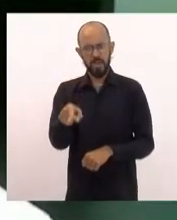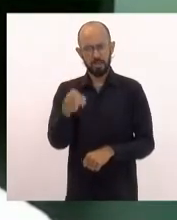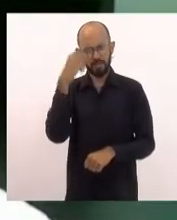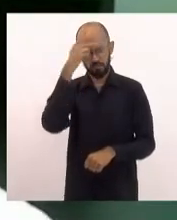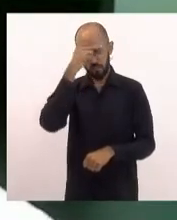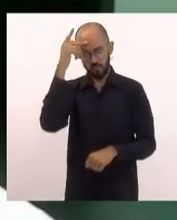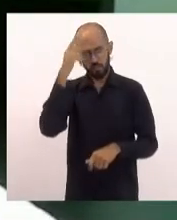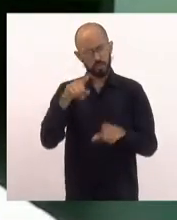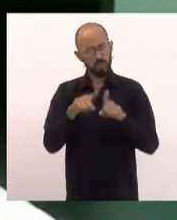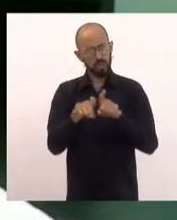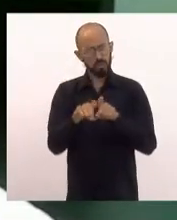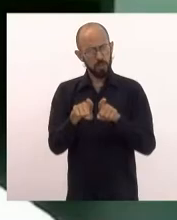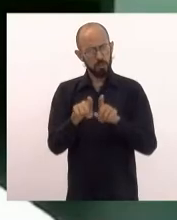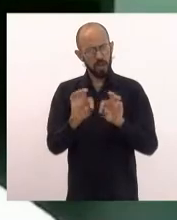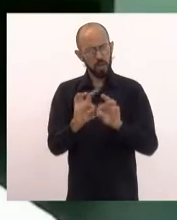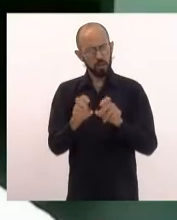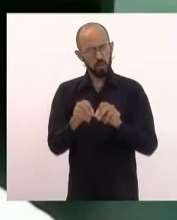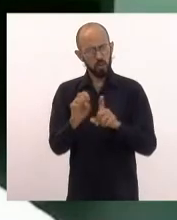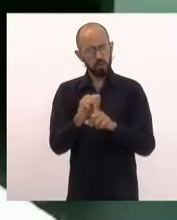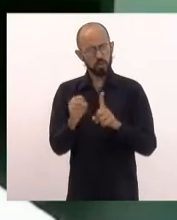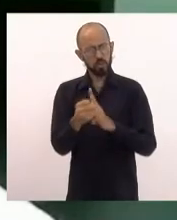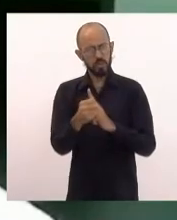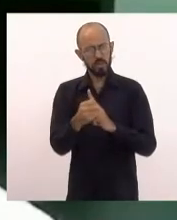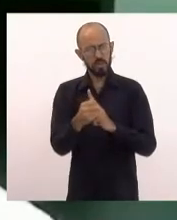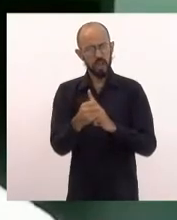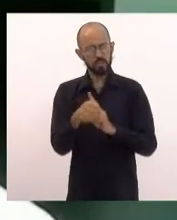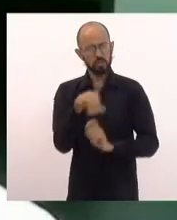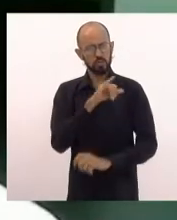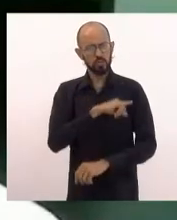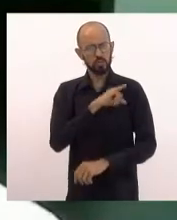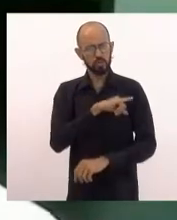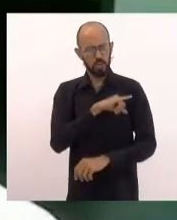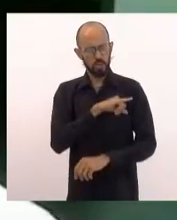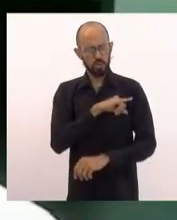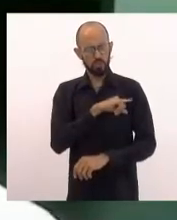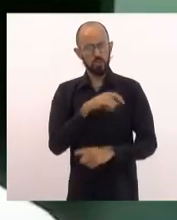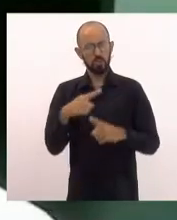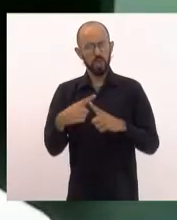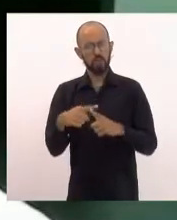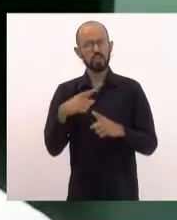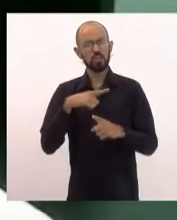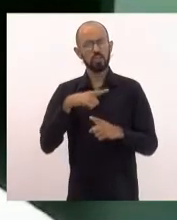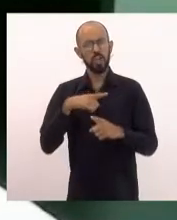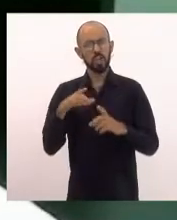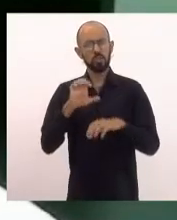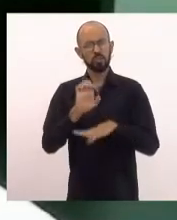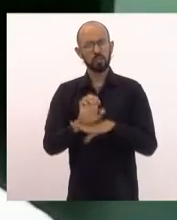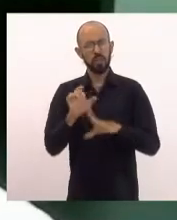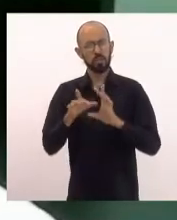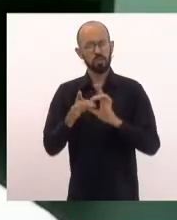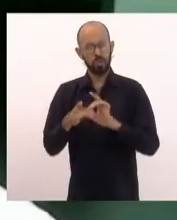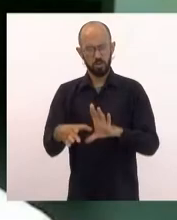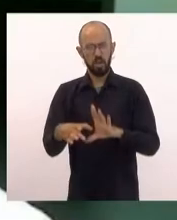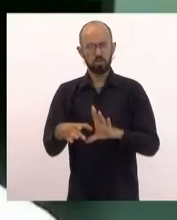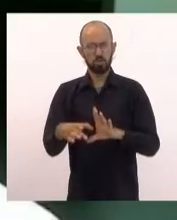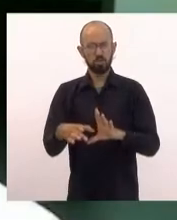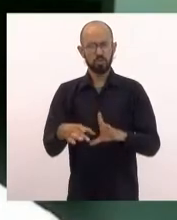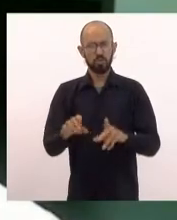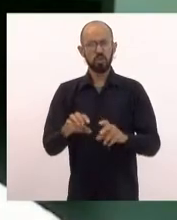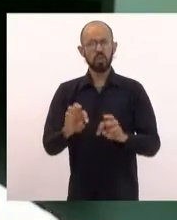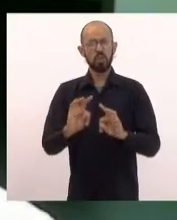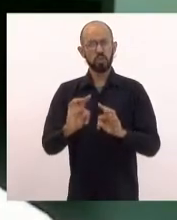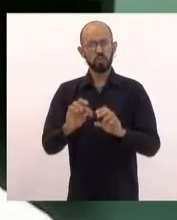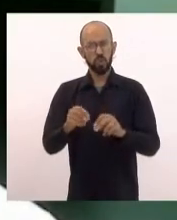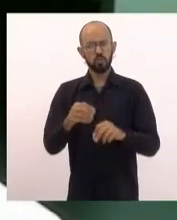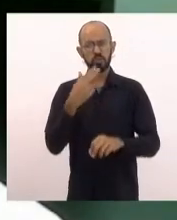para toda a sociedade fluminense de que vivemos num estado democrático de direito e que os refugiados que